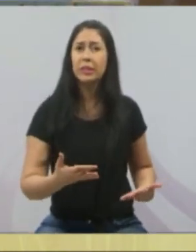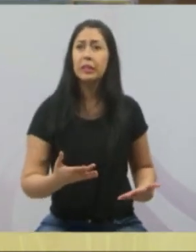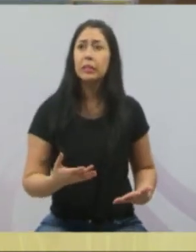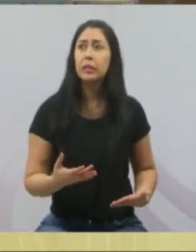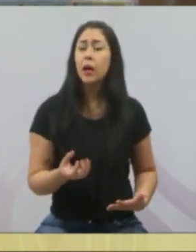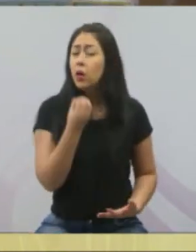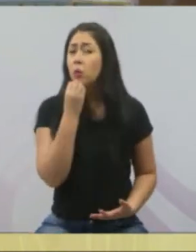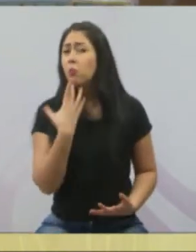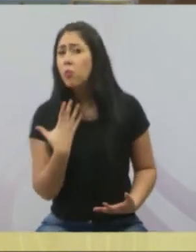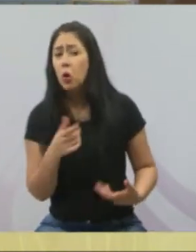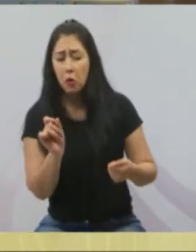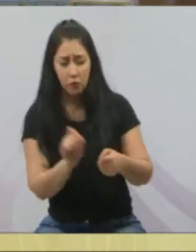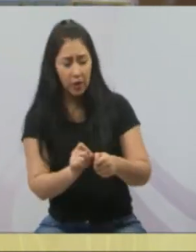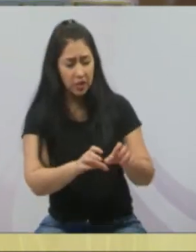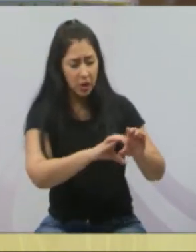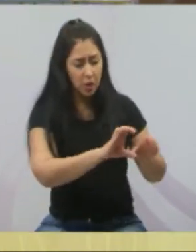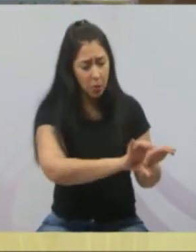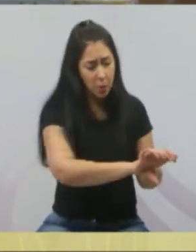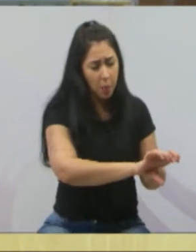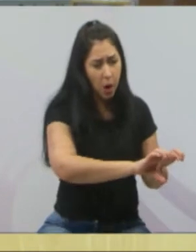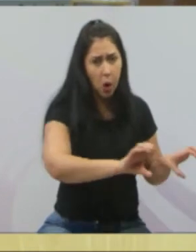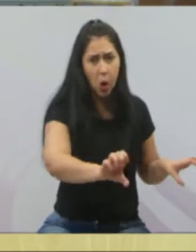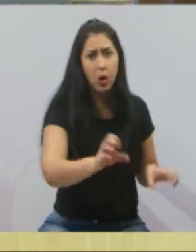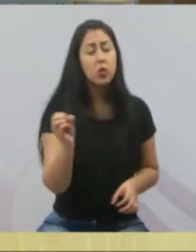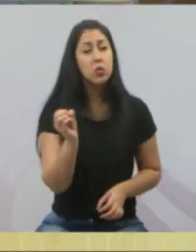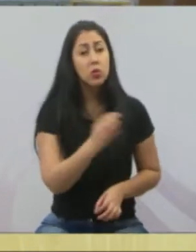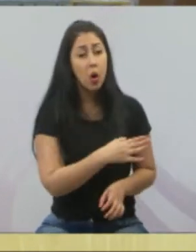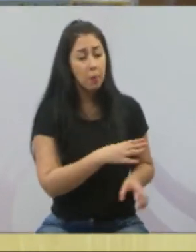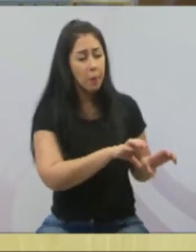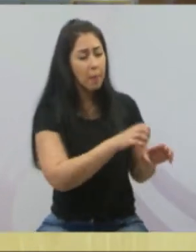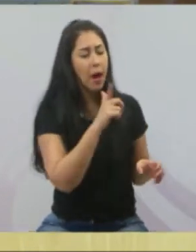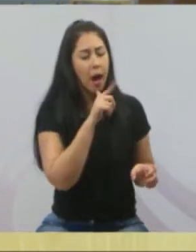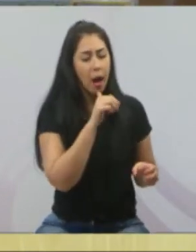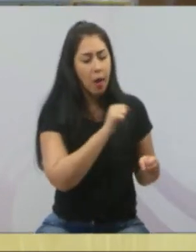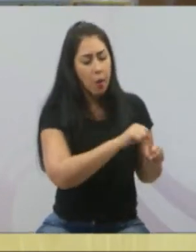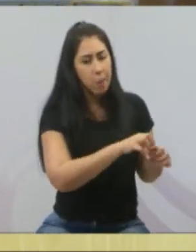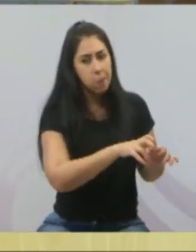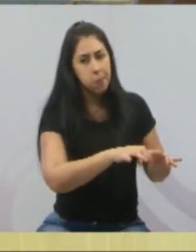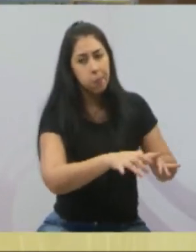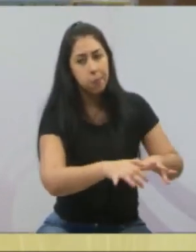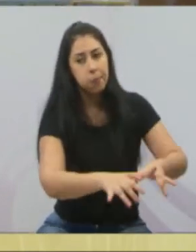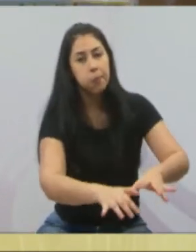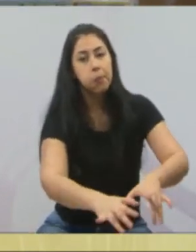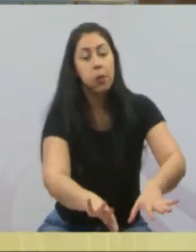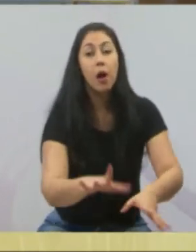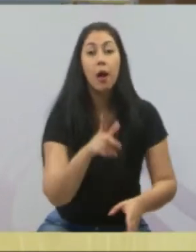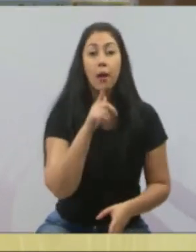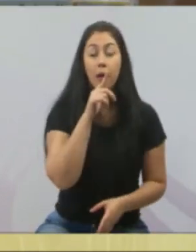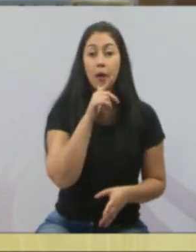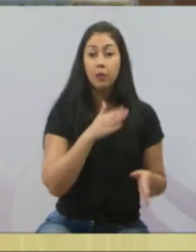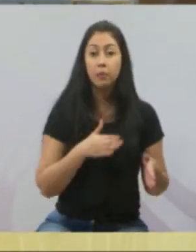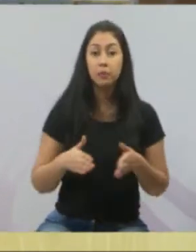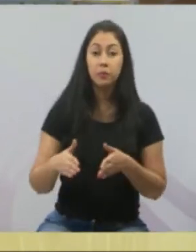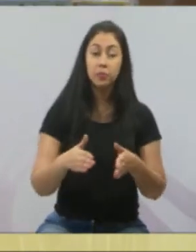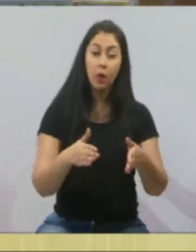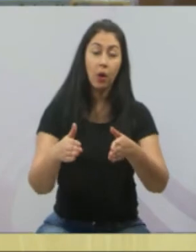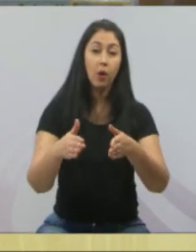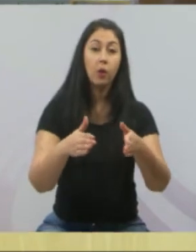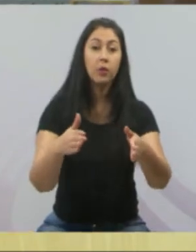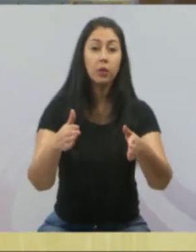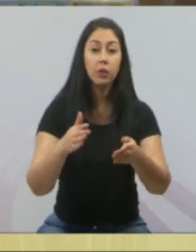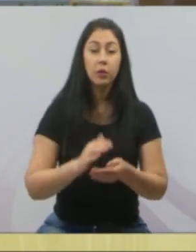se realizar o mesmo serviço em nossa cidade. Considerando que em São José dos Campos é realizado o tipo de controle biológico considerado mais eficaz para extermínio